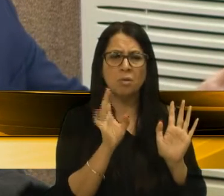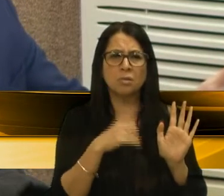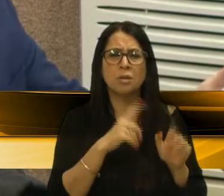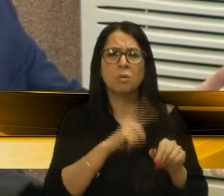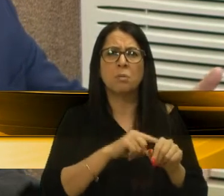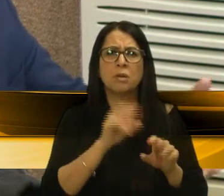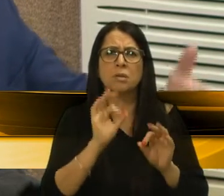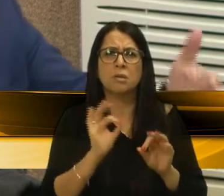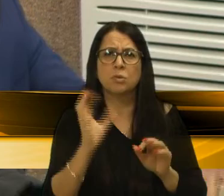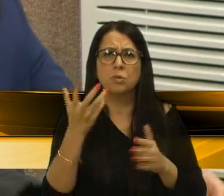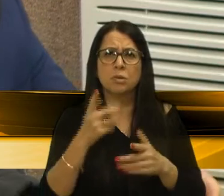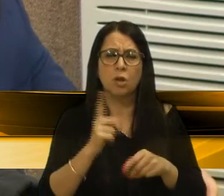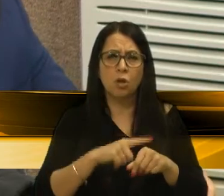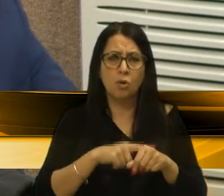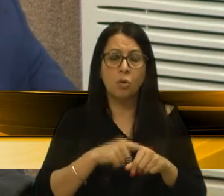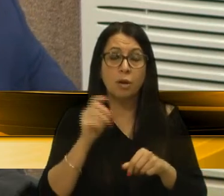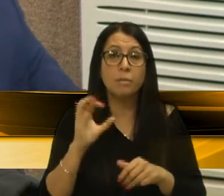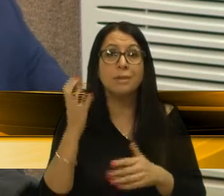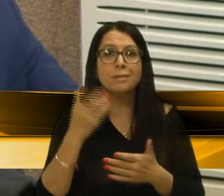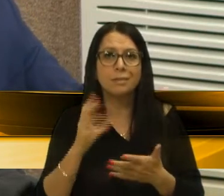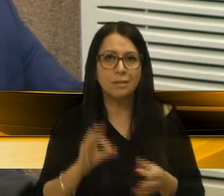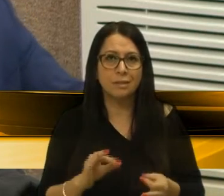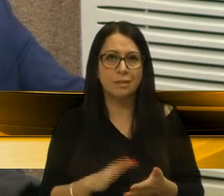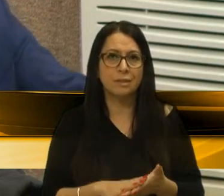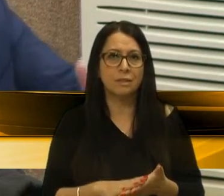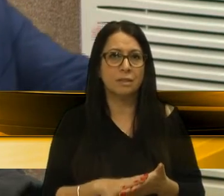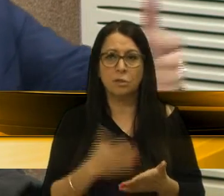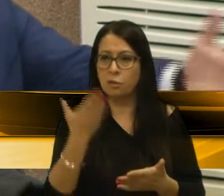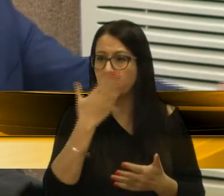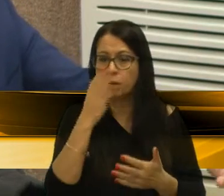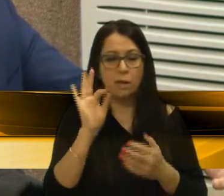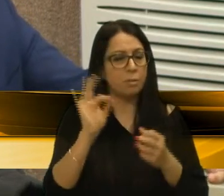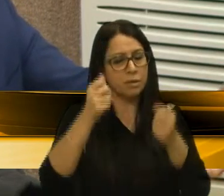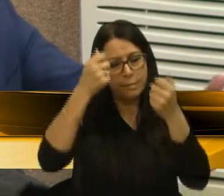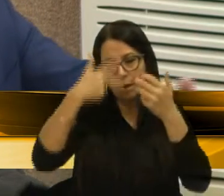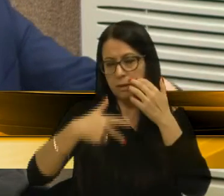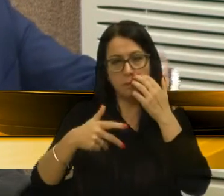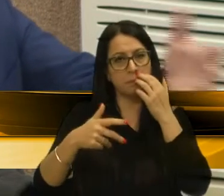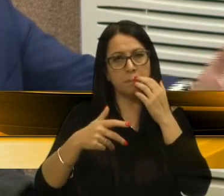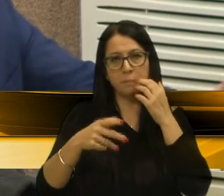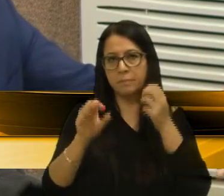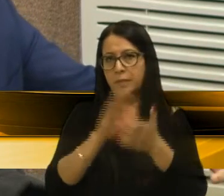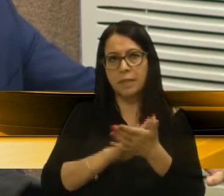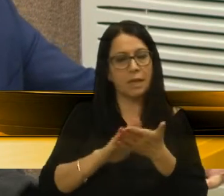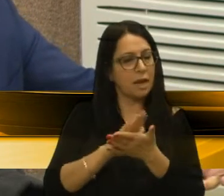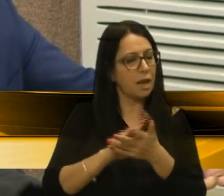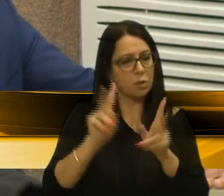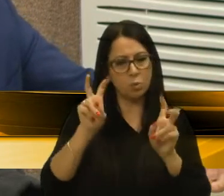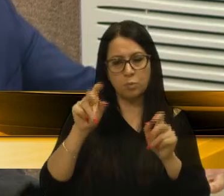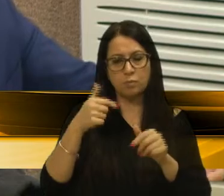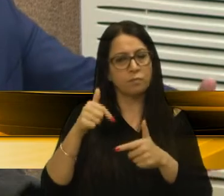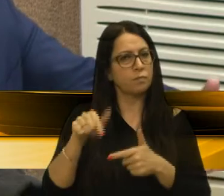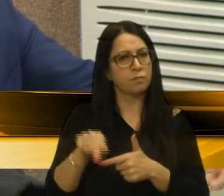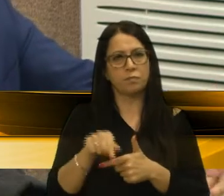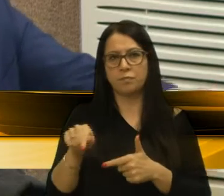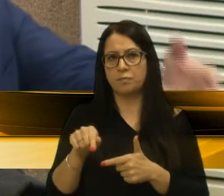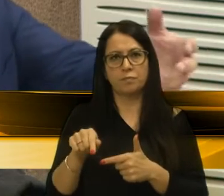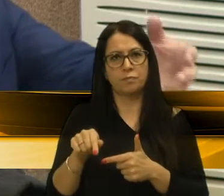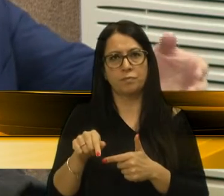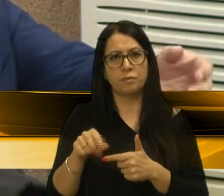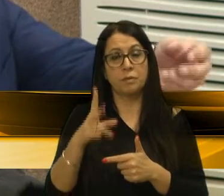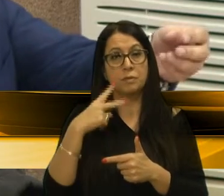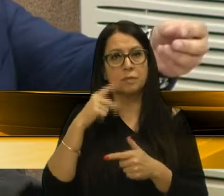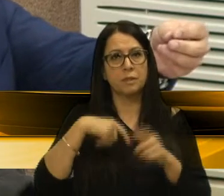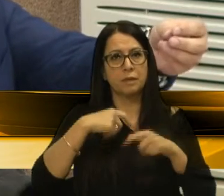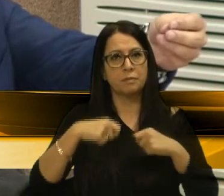para acontecer tem hora certa para acontecer então eu não vi nenhuma explicação aqui de nada do assunto foram trabalhados aqui o vereador de